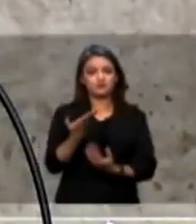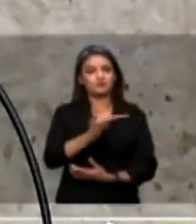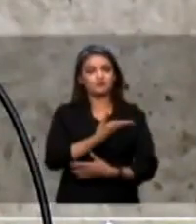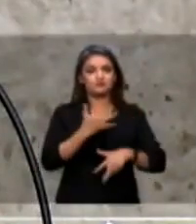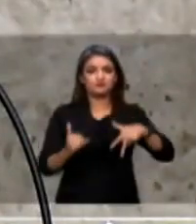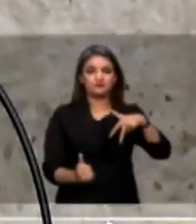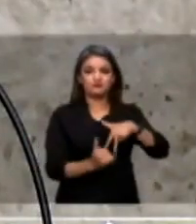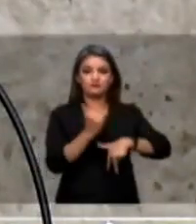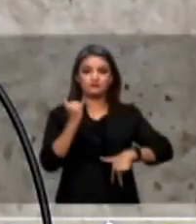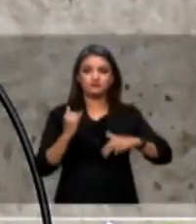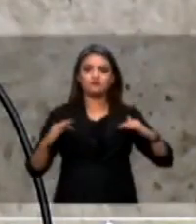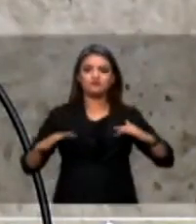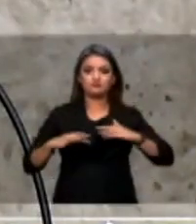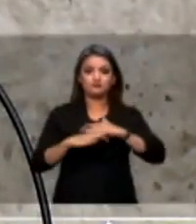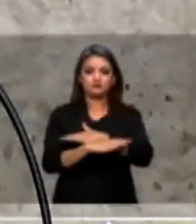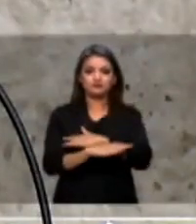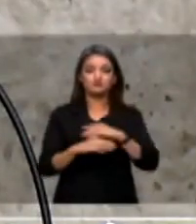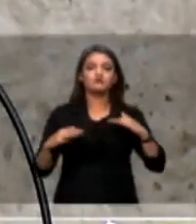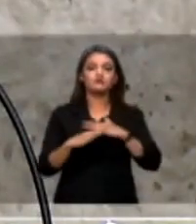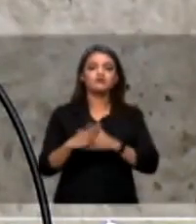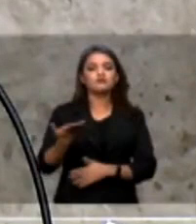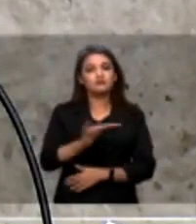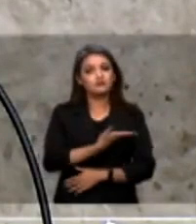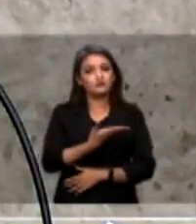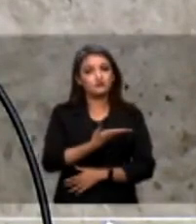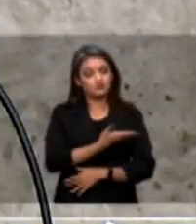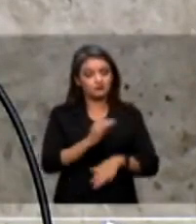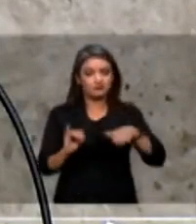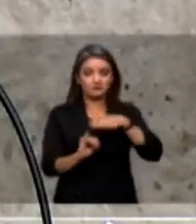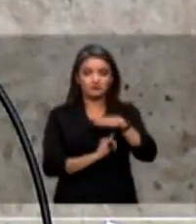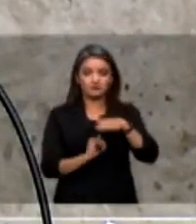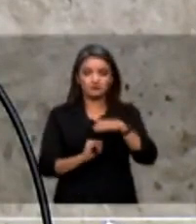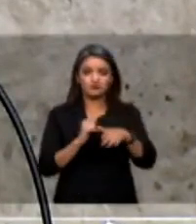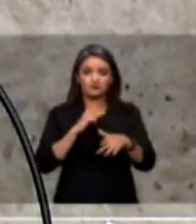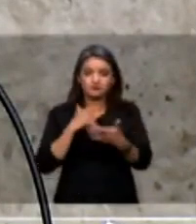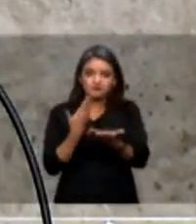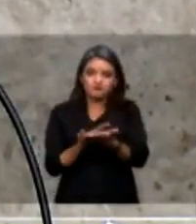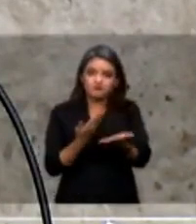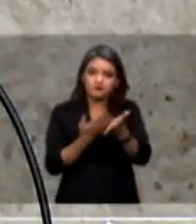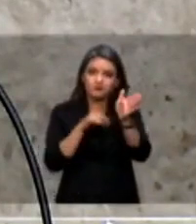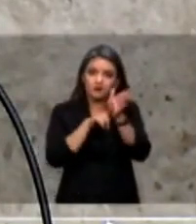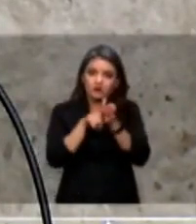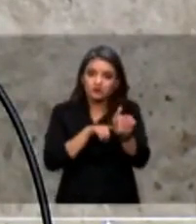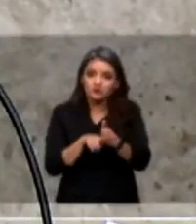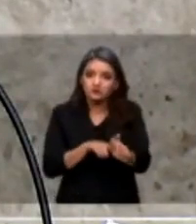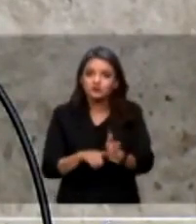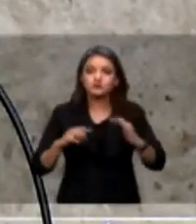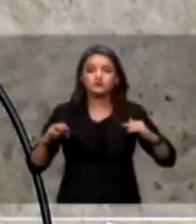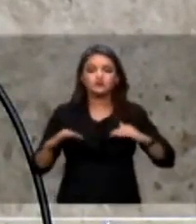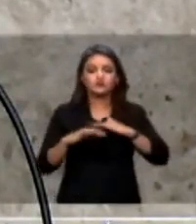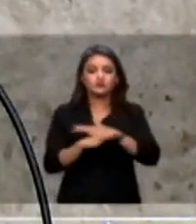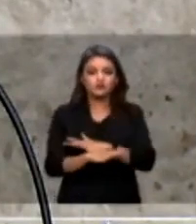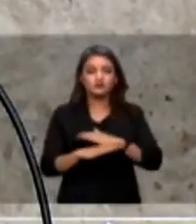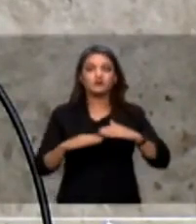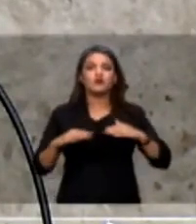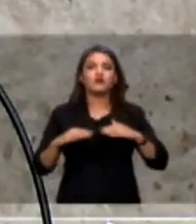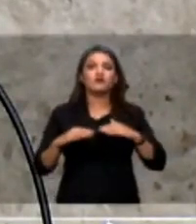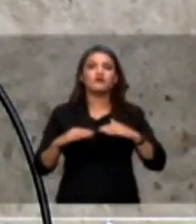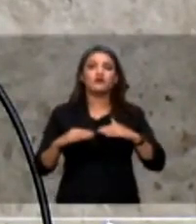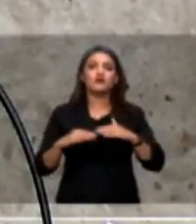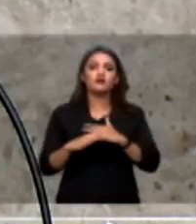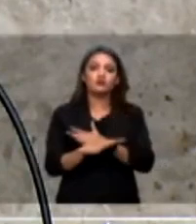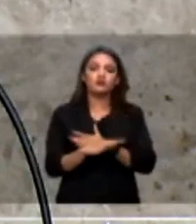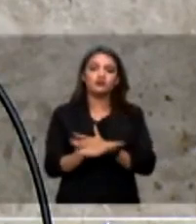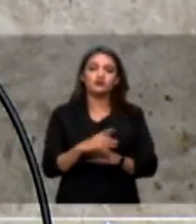trânsito trânsito amigo Instituto certificação de estúdio de trânsito e Transportes